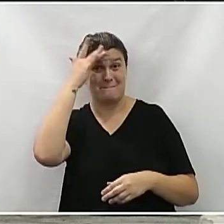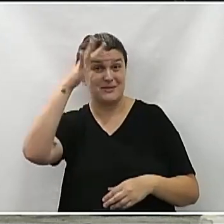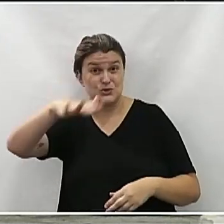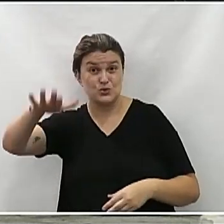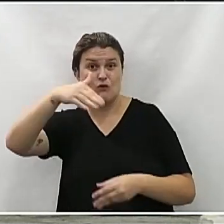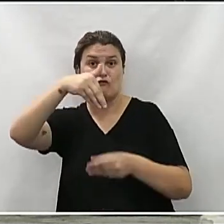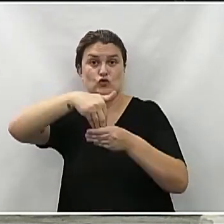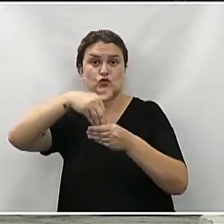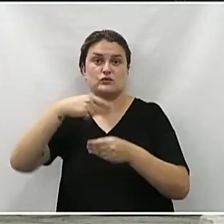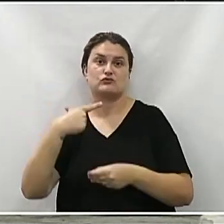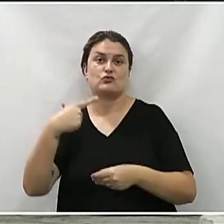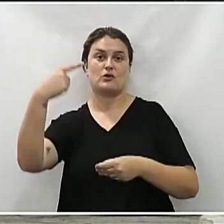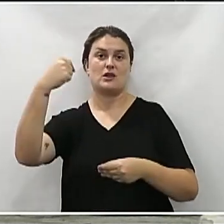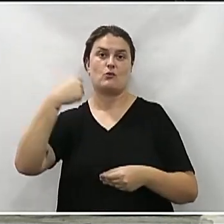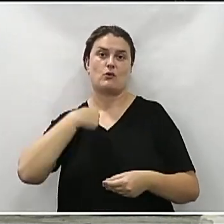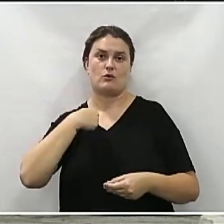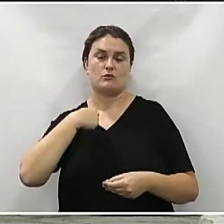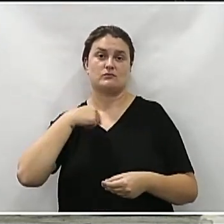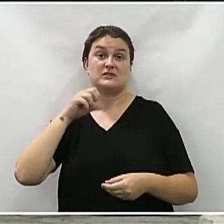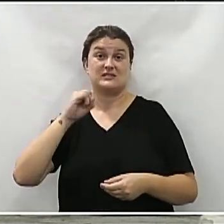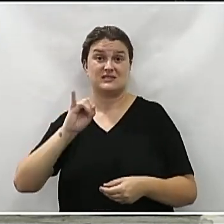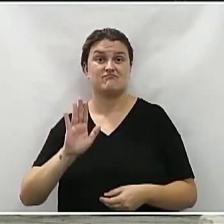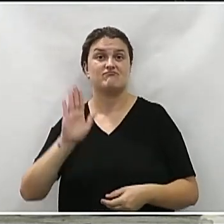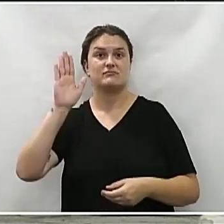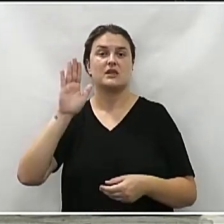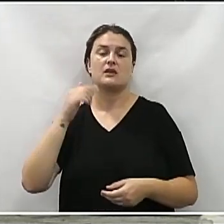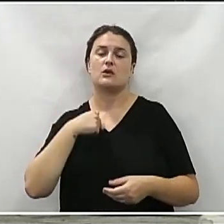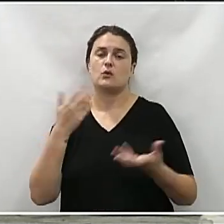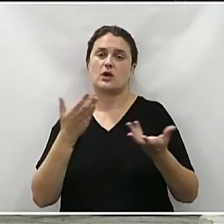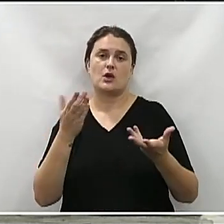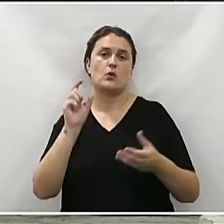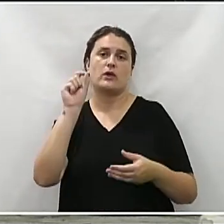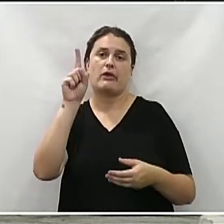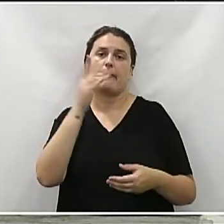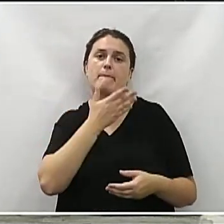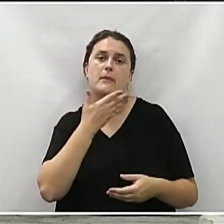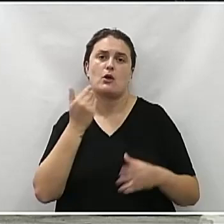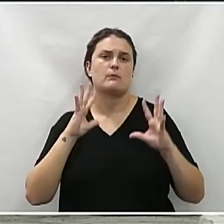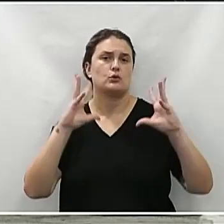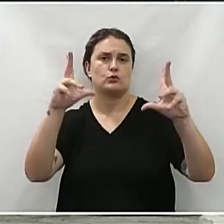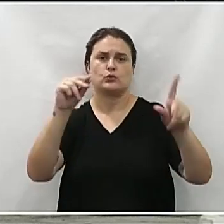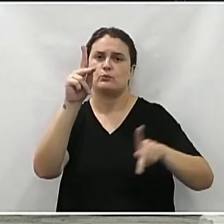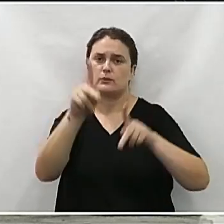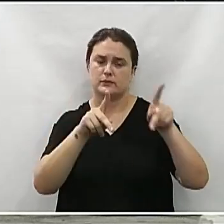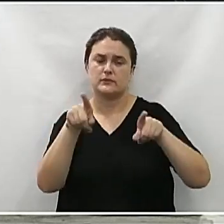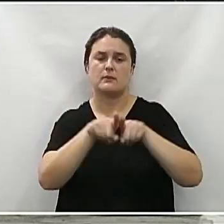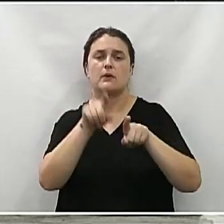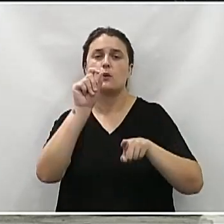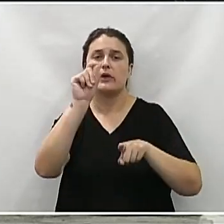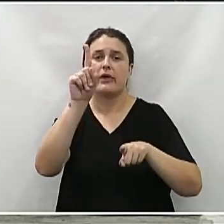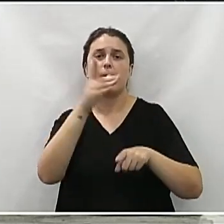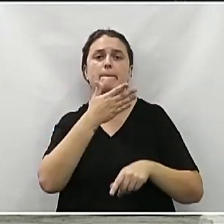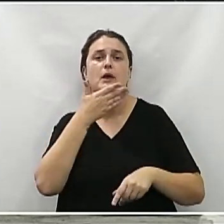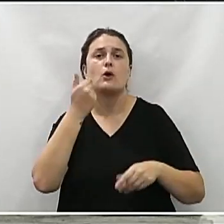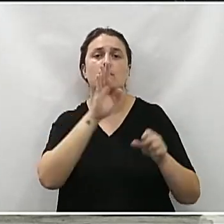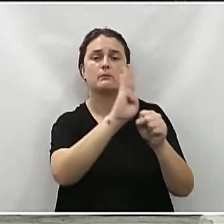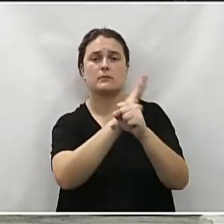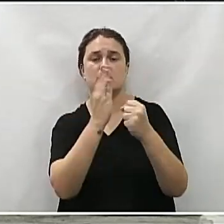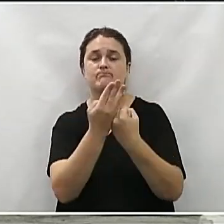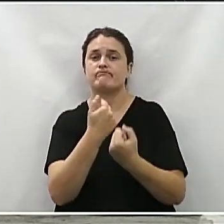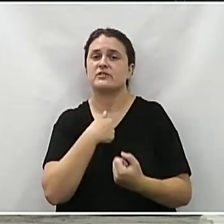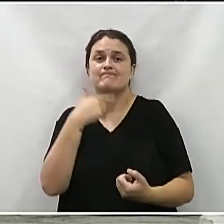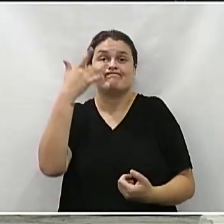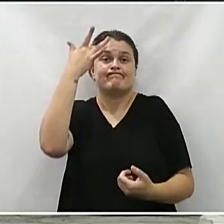pelo povo então se eu estou aqui eu quero o melhor para a população e quero o melhor para os bairros então eu deixo aqui a minha